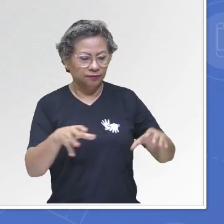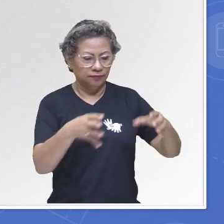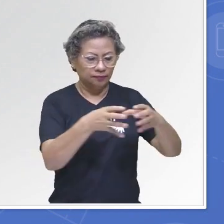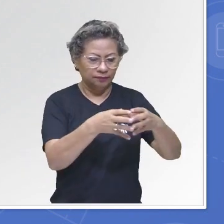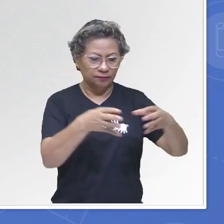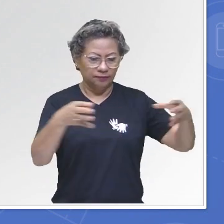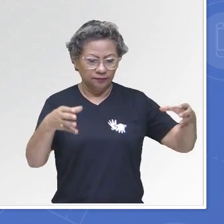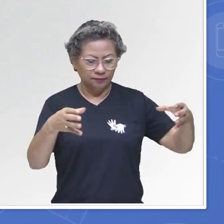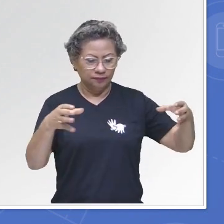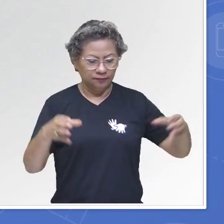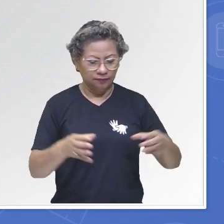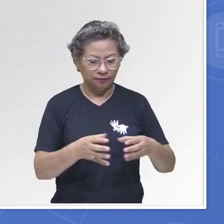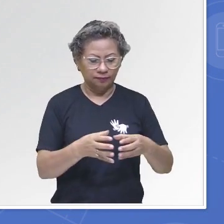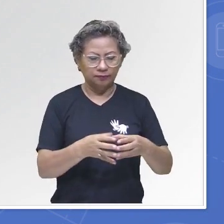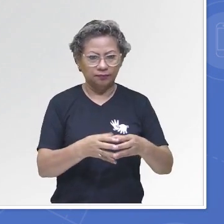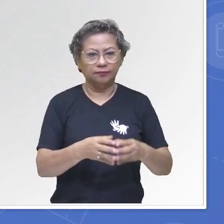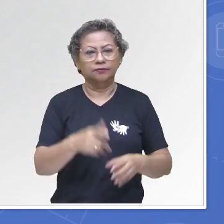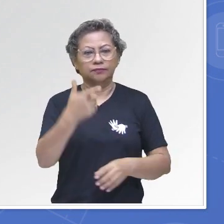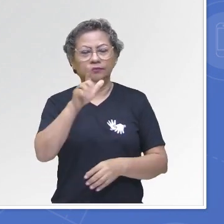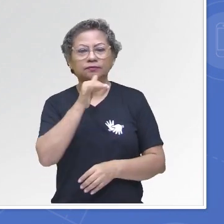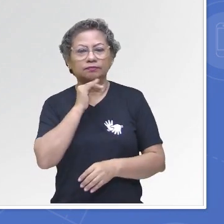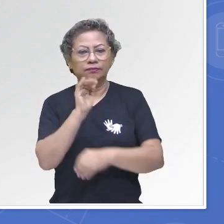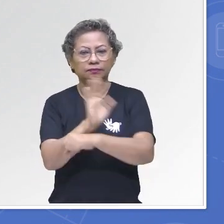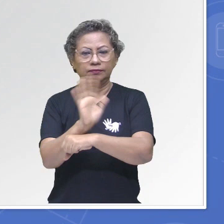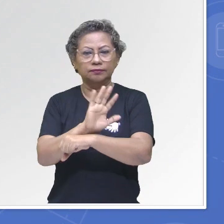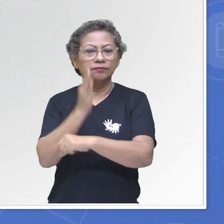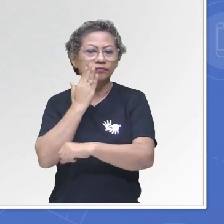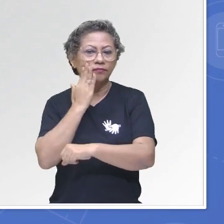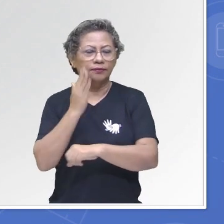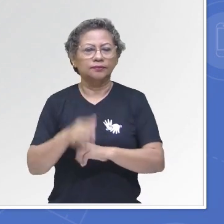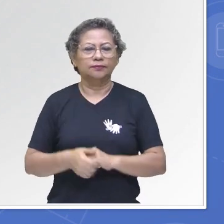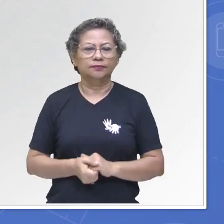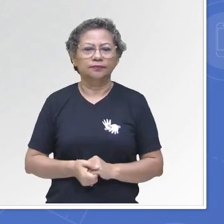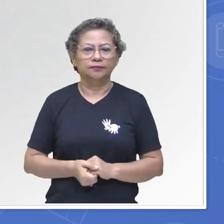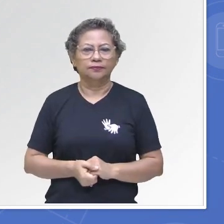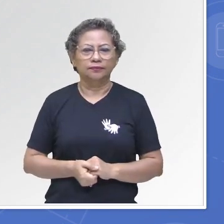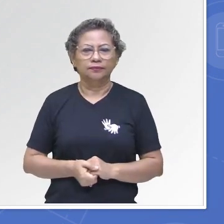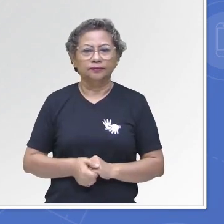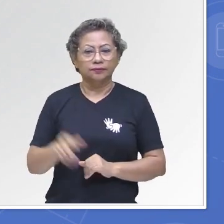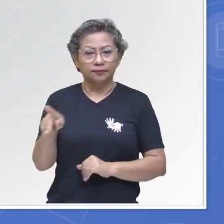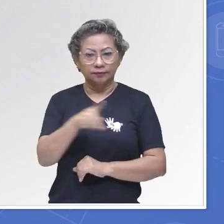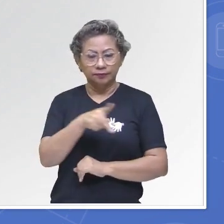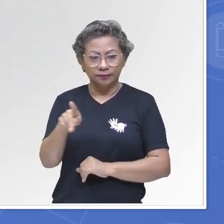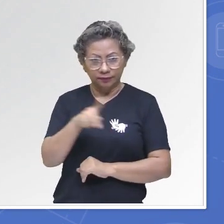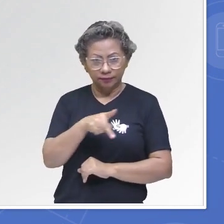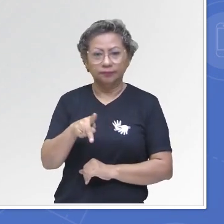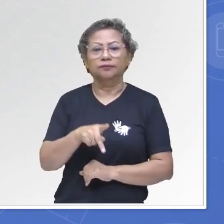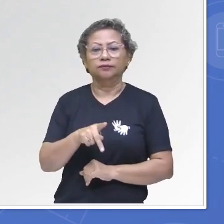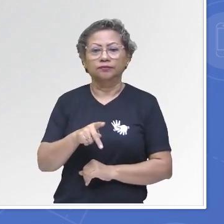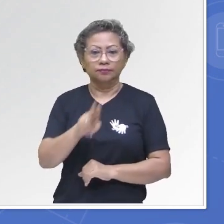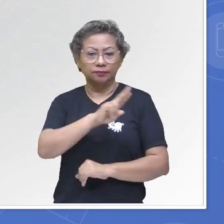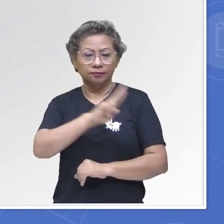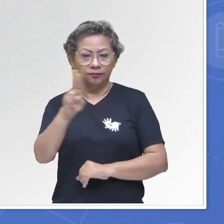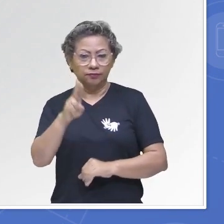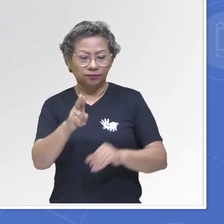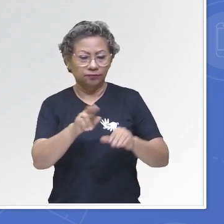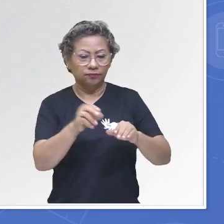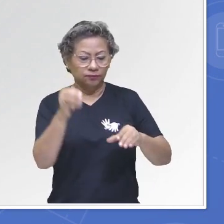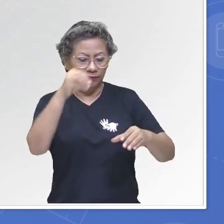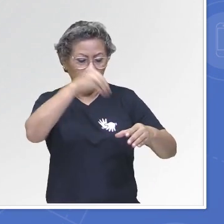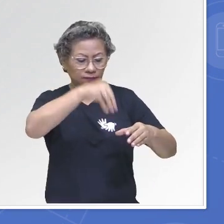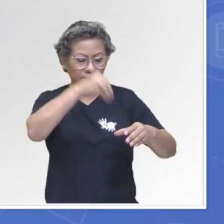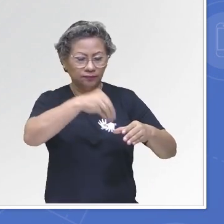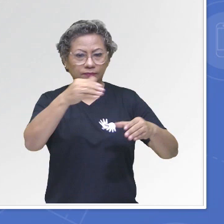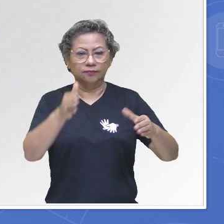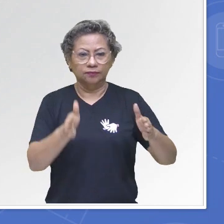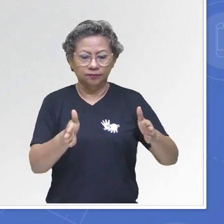estratificada. Vamos ver o nosso próximo exemplo, agora é um vídeo. Acompanhe. Um professor coloca os nomes dos alunos em uma caixa e